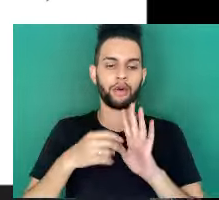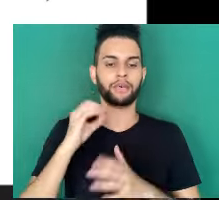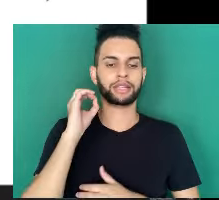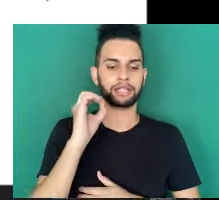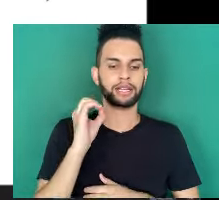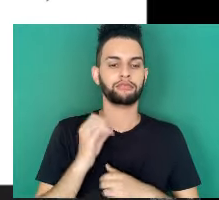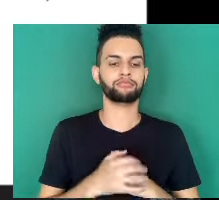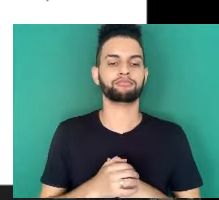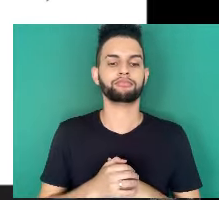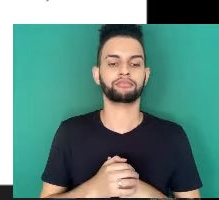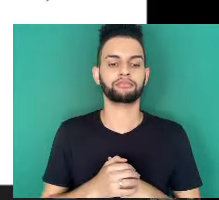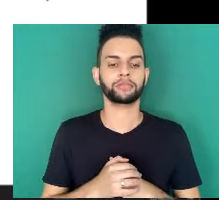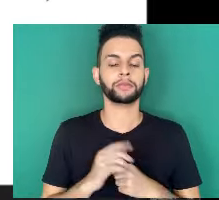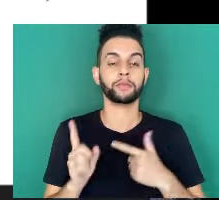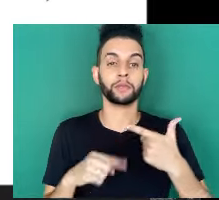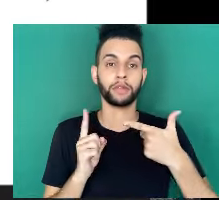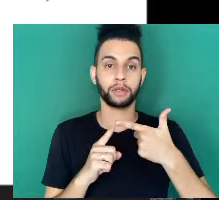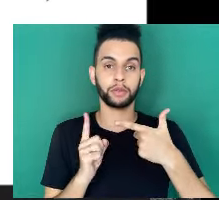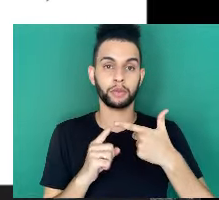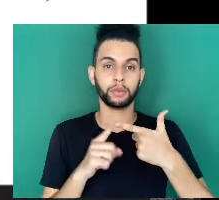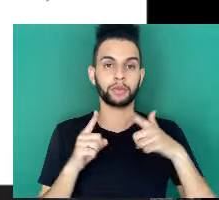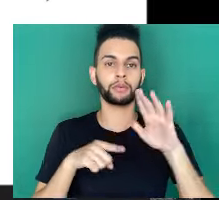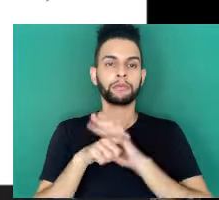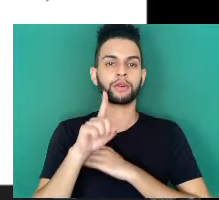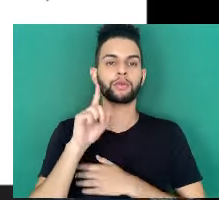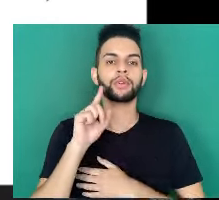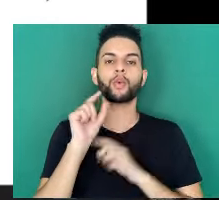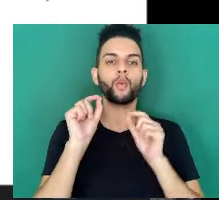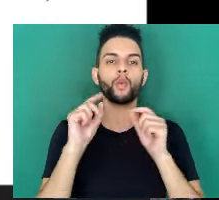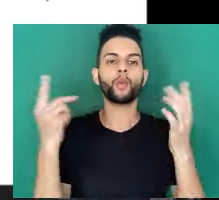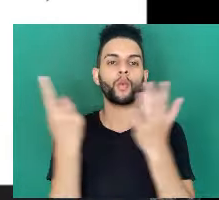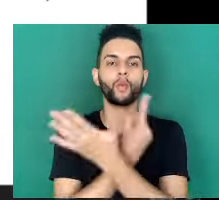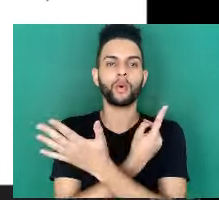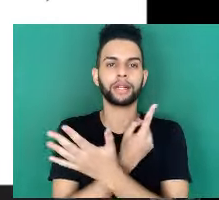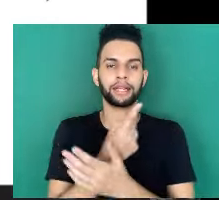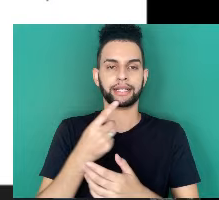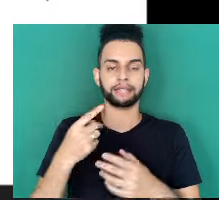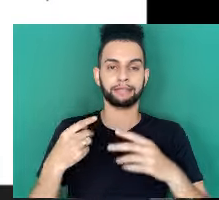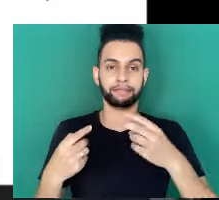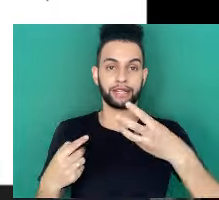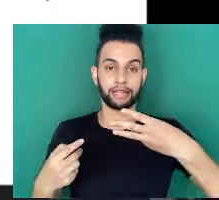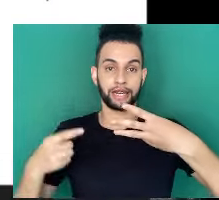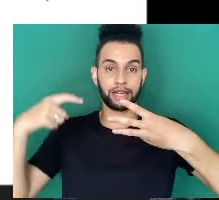O segundo limite pergunta o que vai acontecer com o valor da função